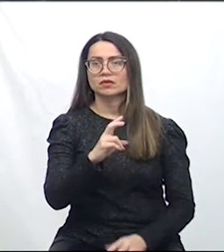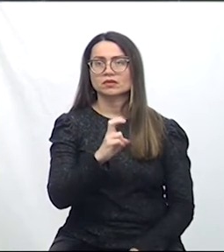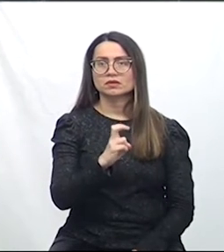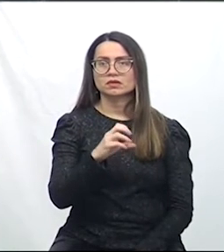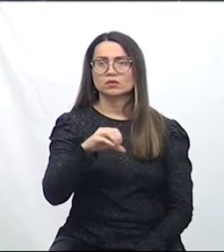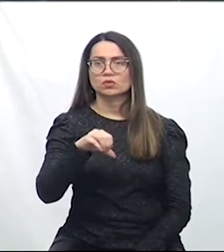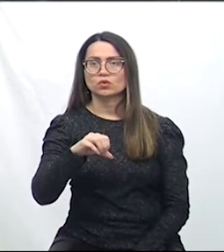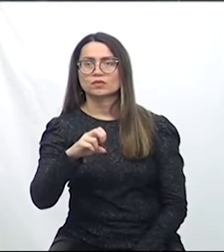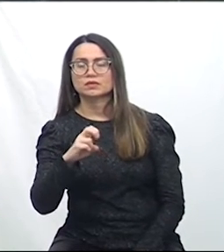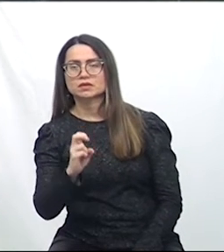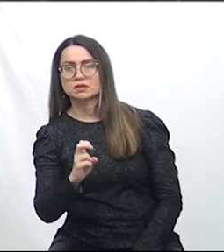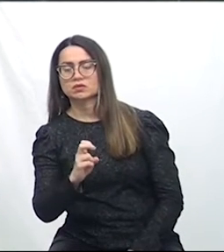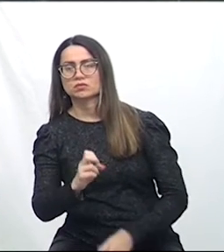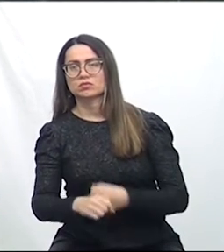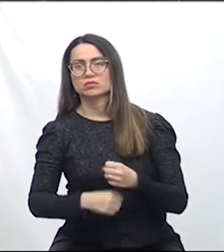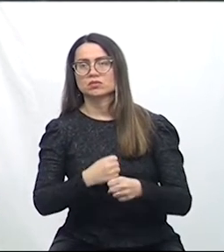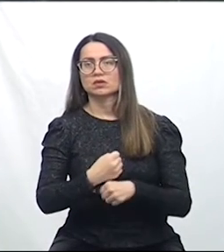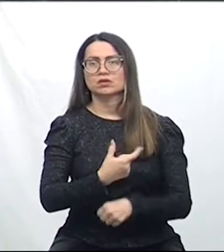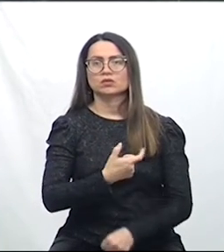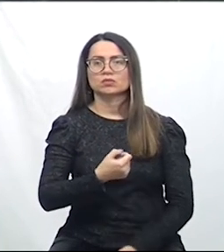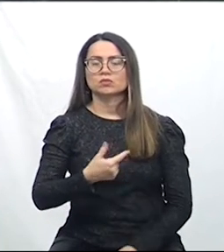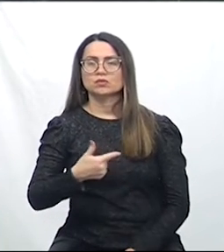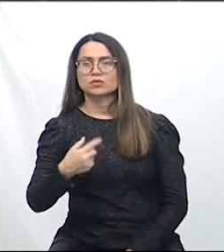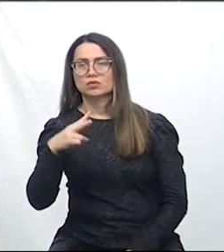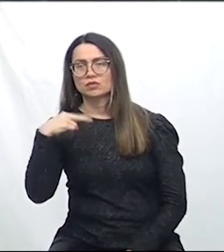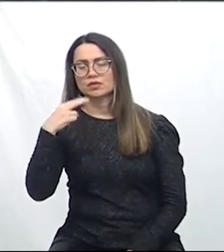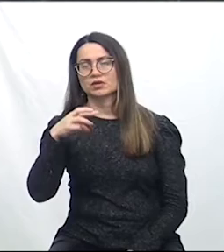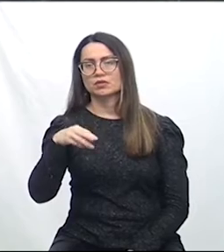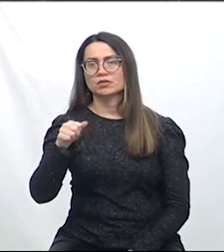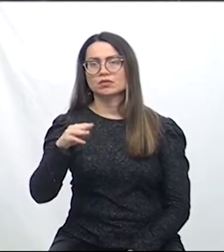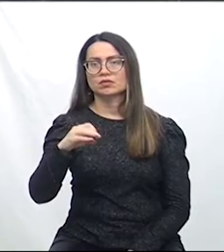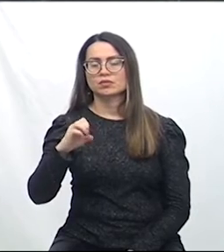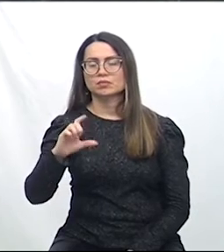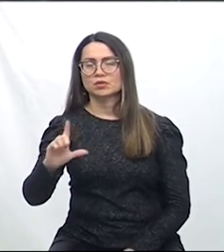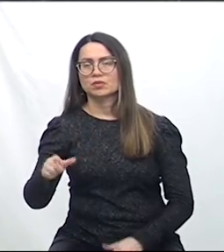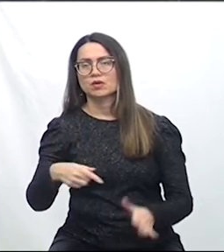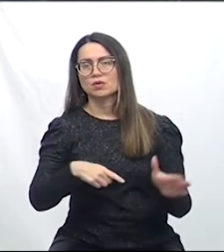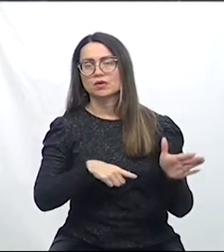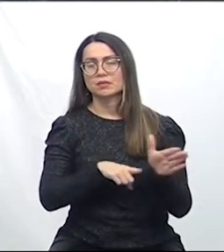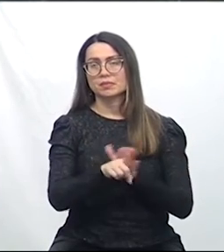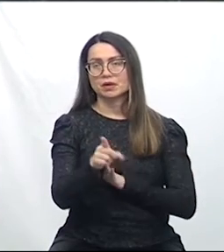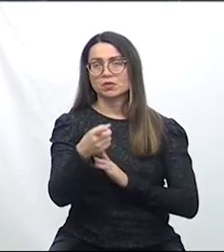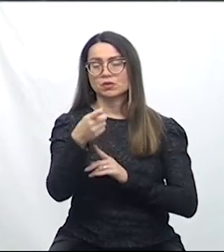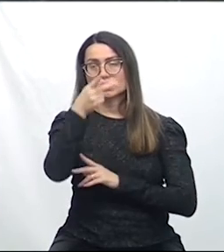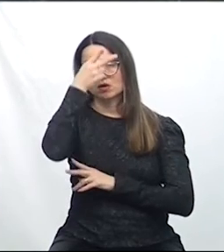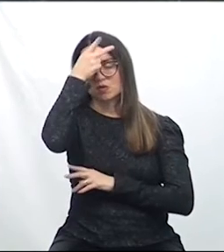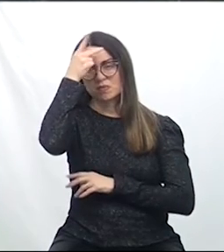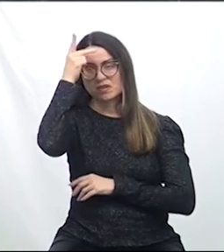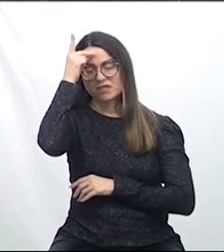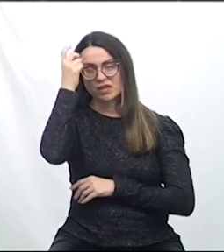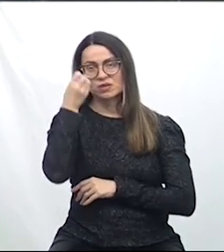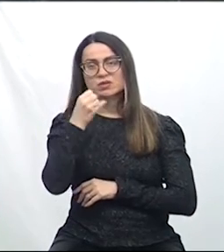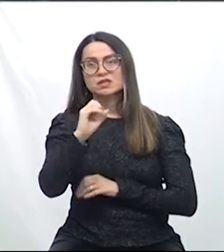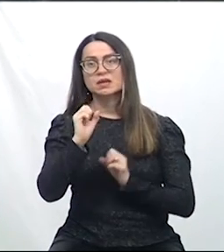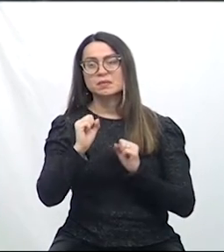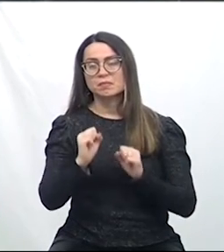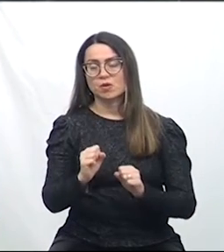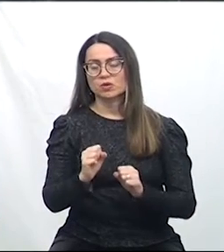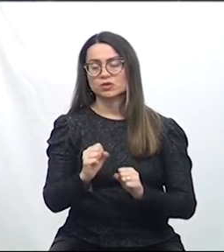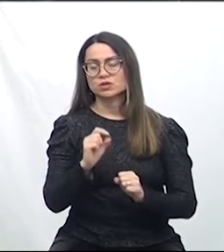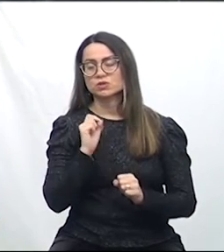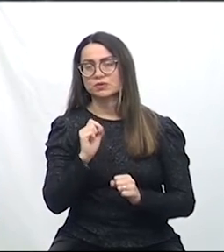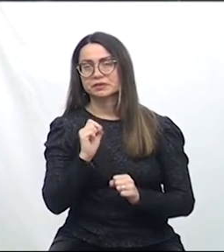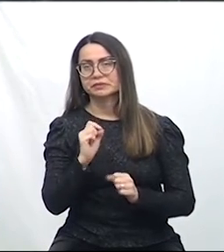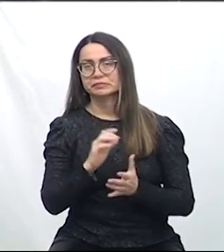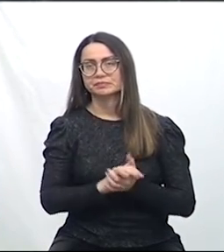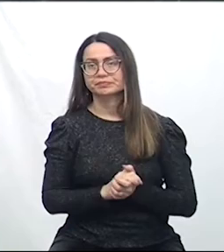595-2022, vereador Manuel Rosengue da Silva, envio de expediente ao chefe do Poder Executivo, questionando se existe a possibilidade de tomar providências em